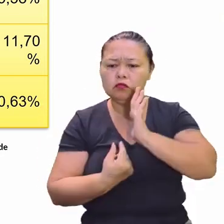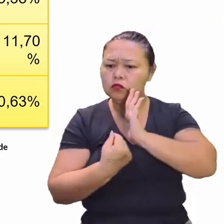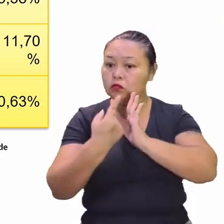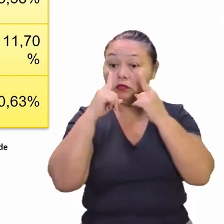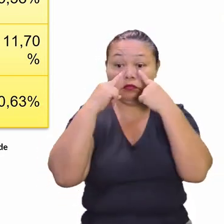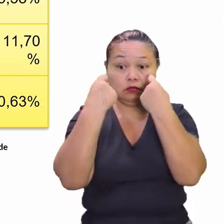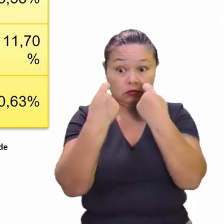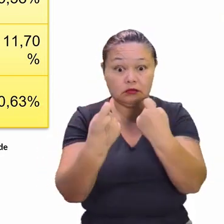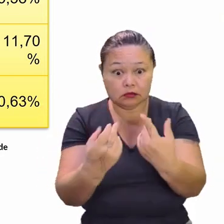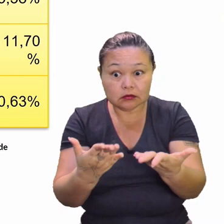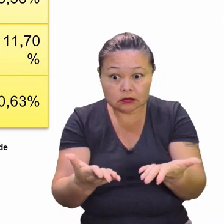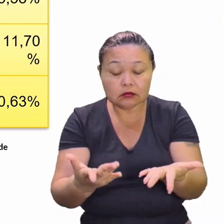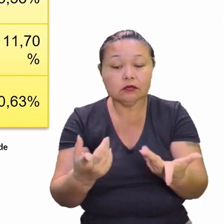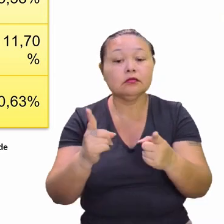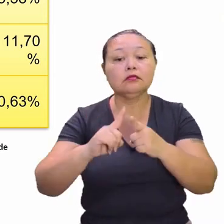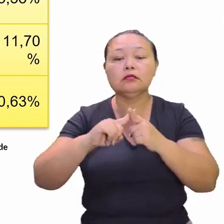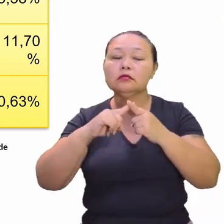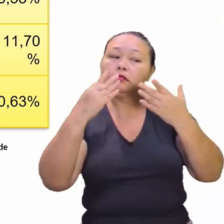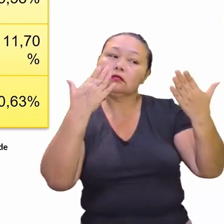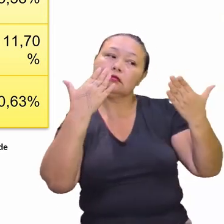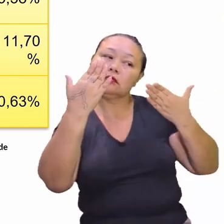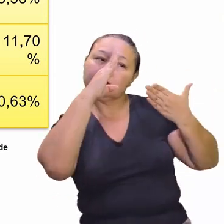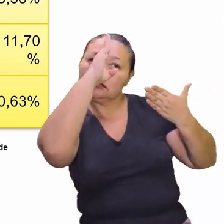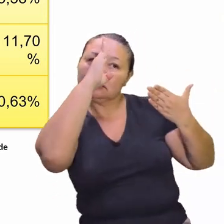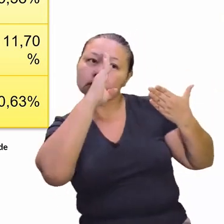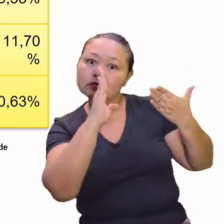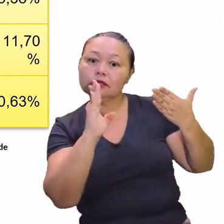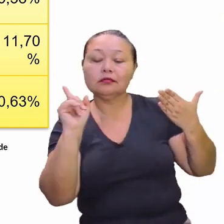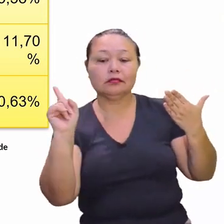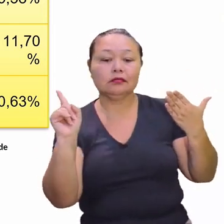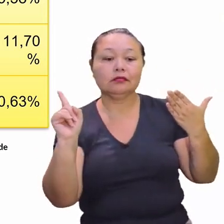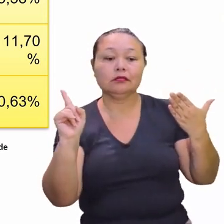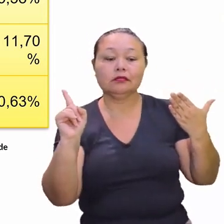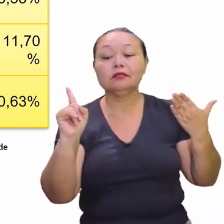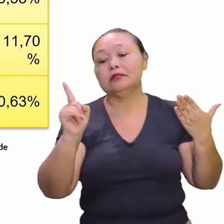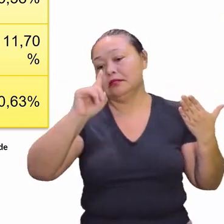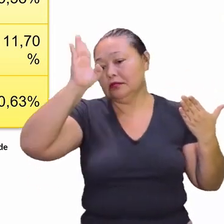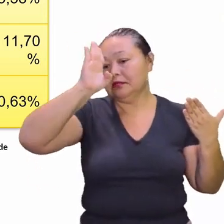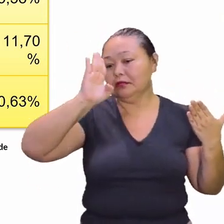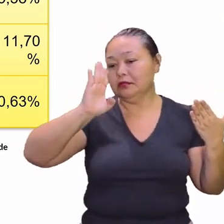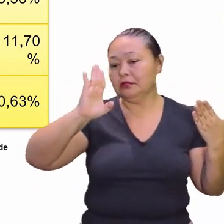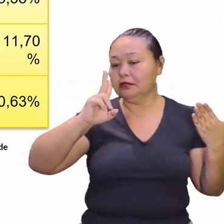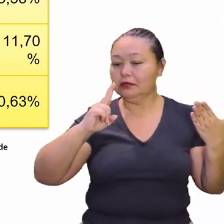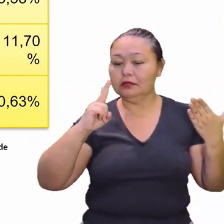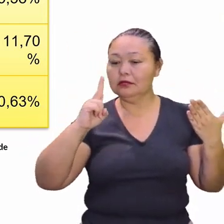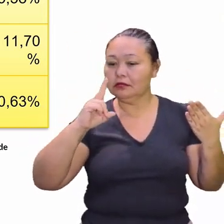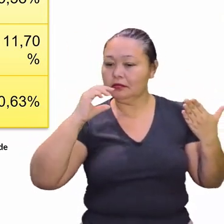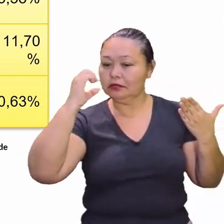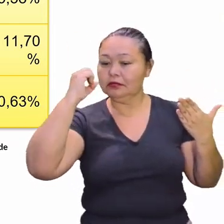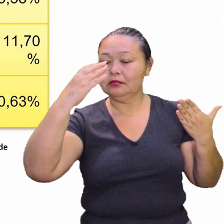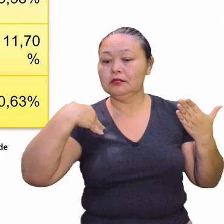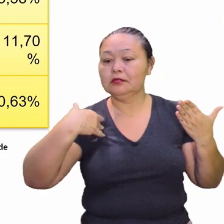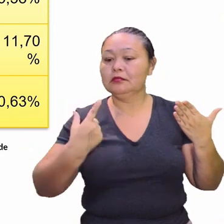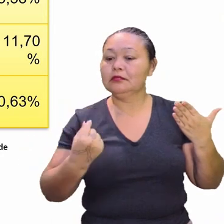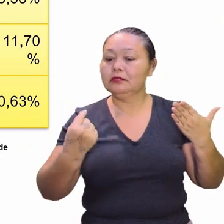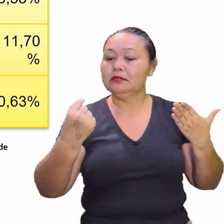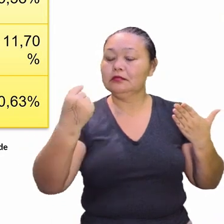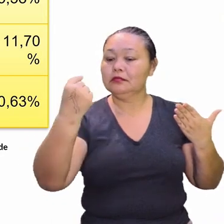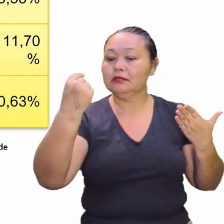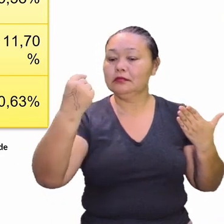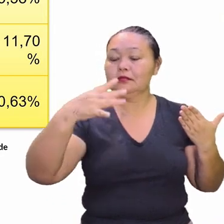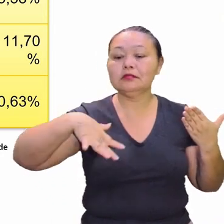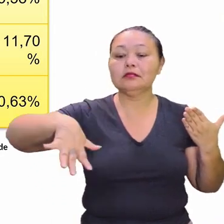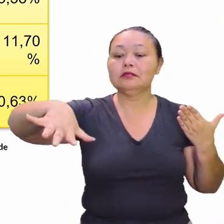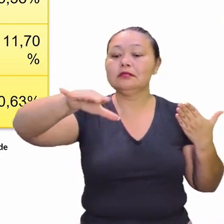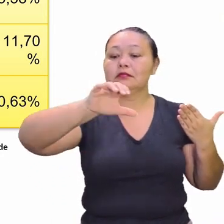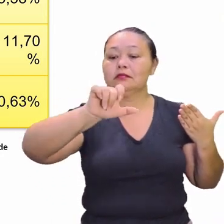economia interessante, a nível Brasil, que obviamente Brasil é uma potência econômica, é um